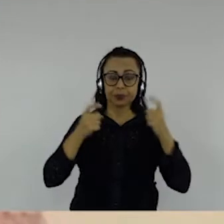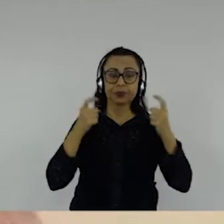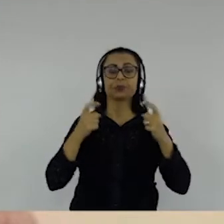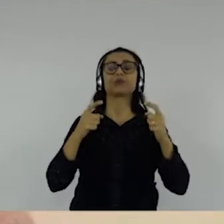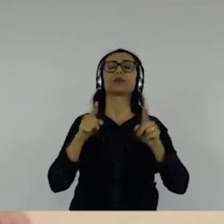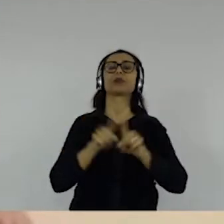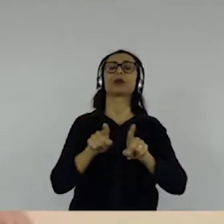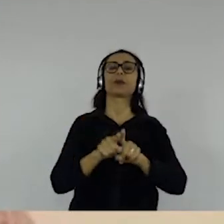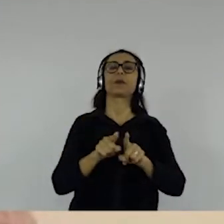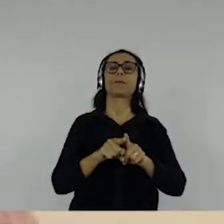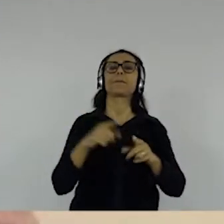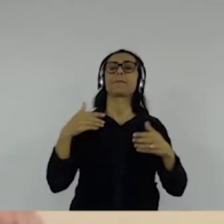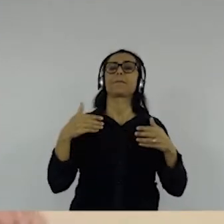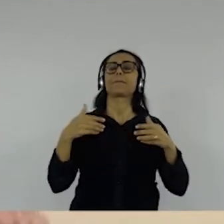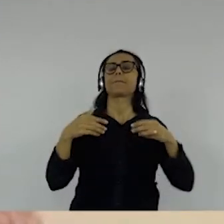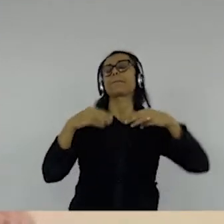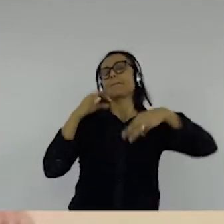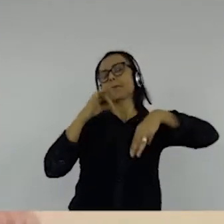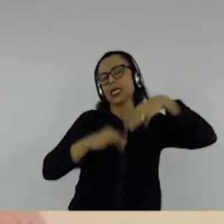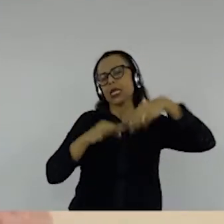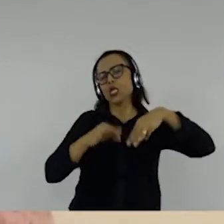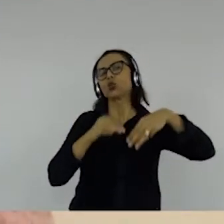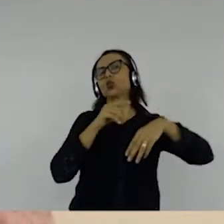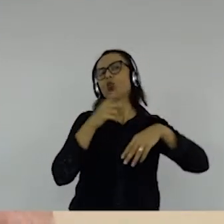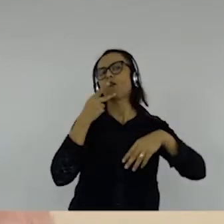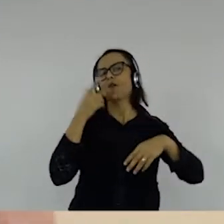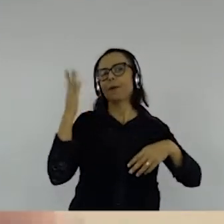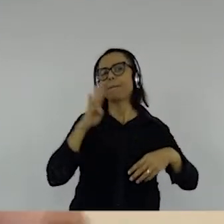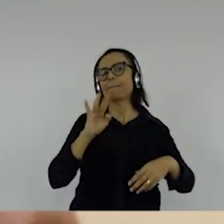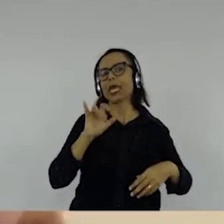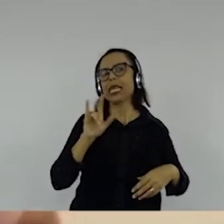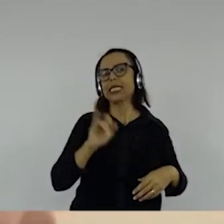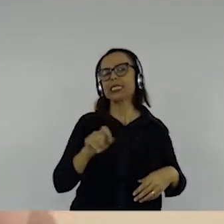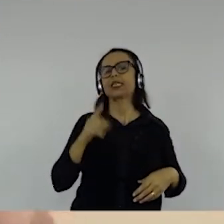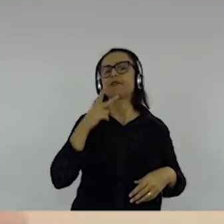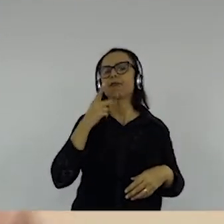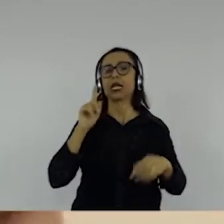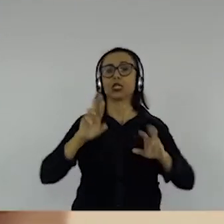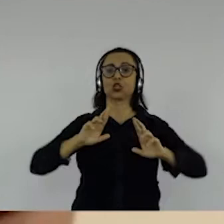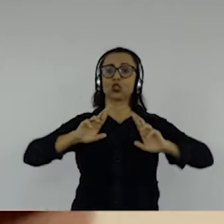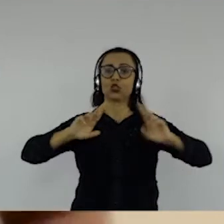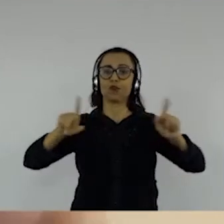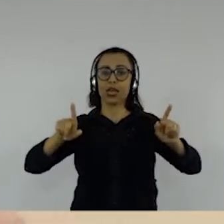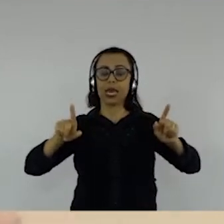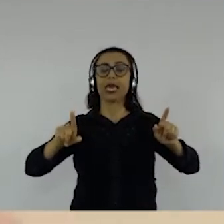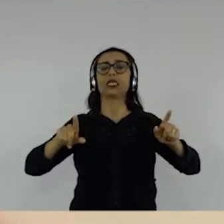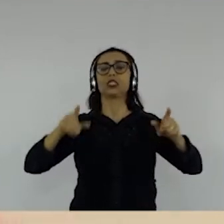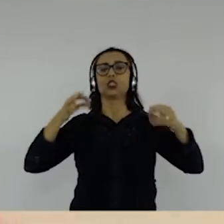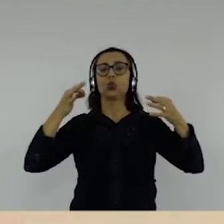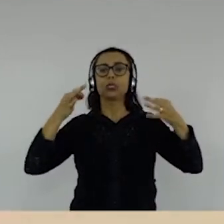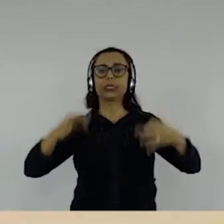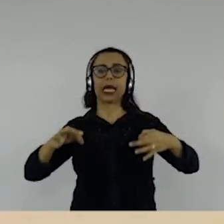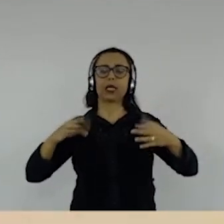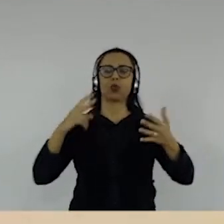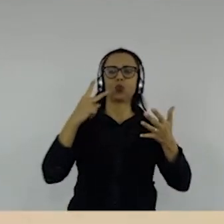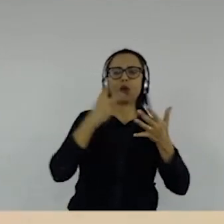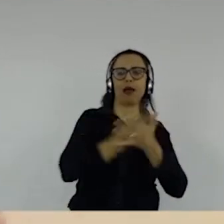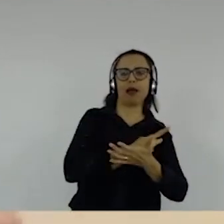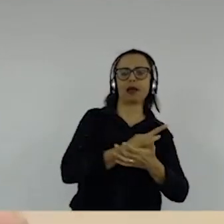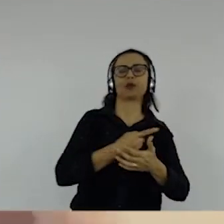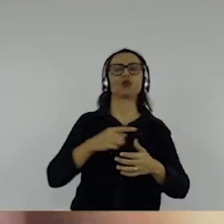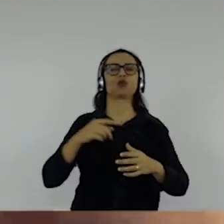Belísio muito bem colocou sobre a necessidade de tentarmos separar aqui o joio do trigo. E, de fato, o dever